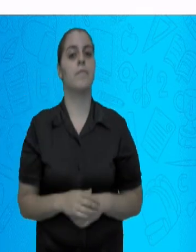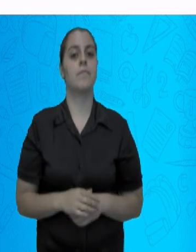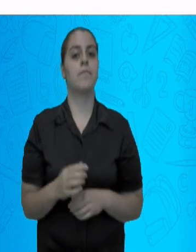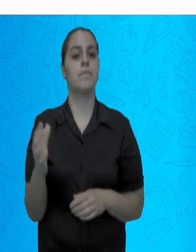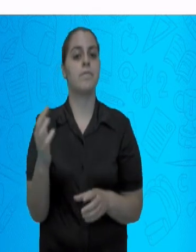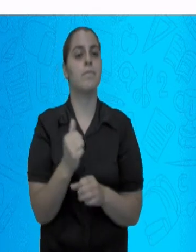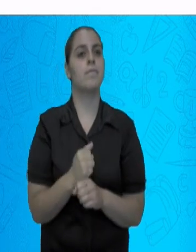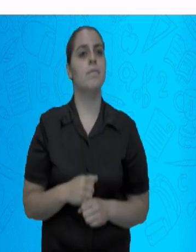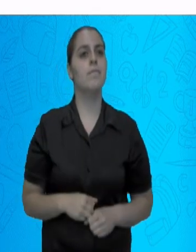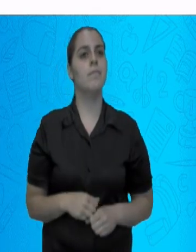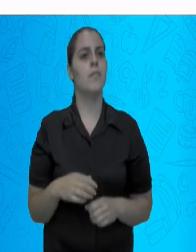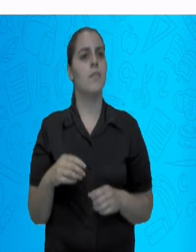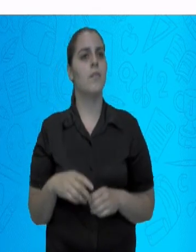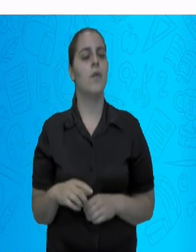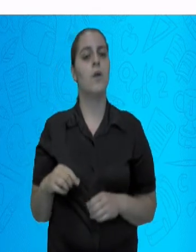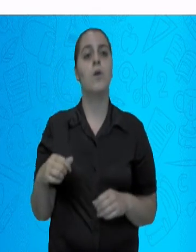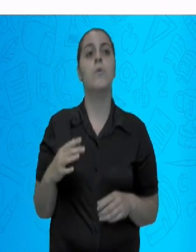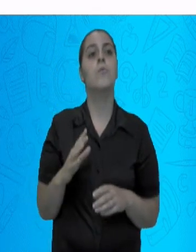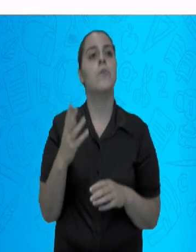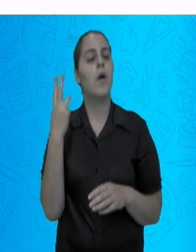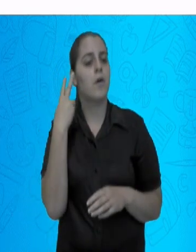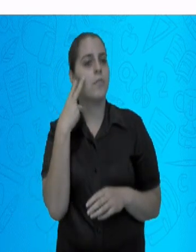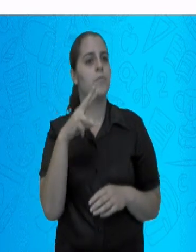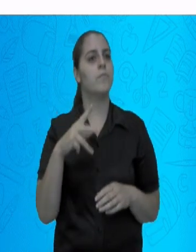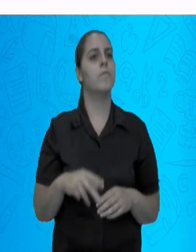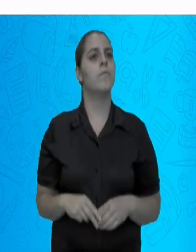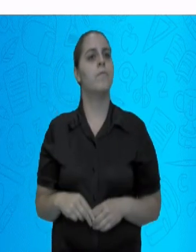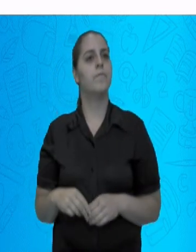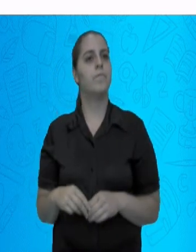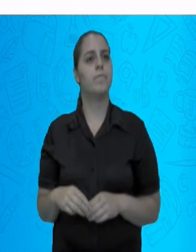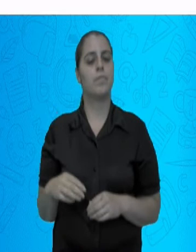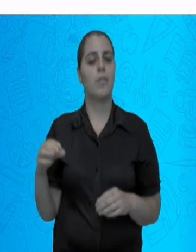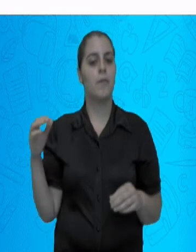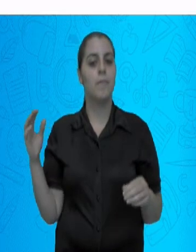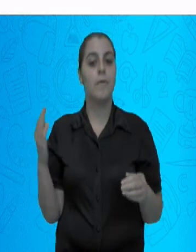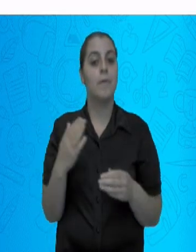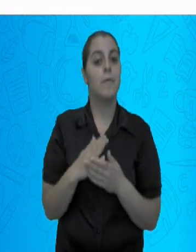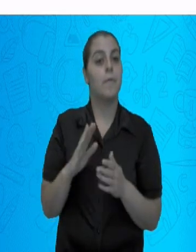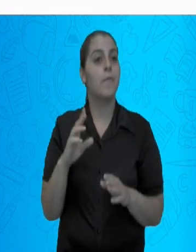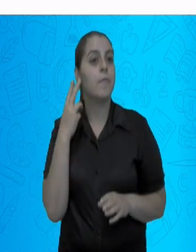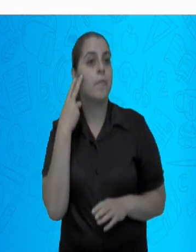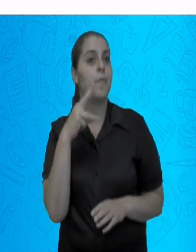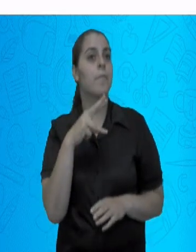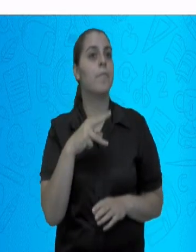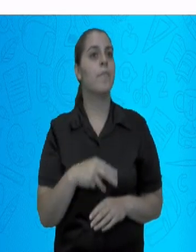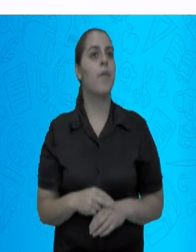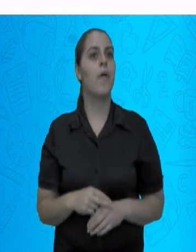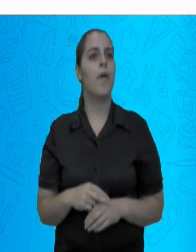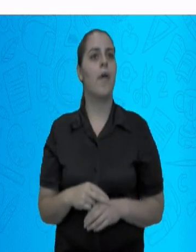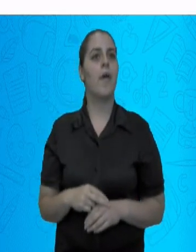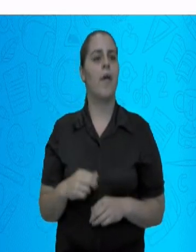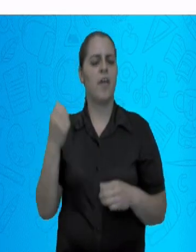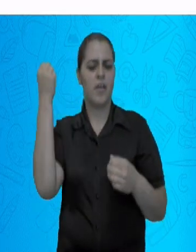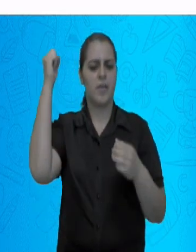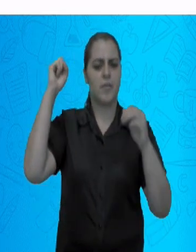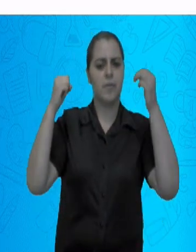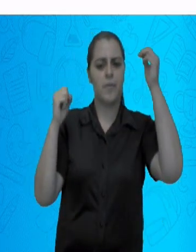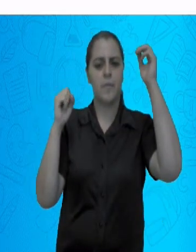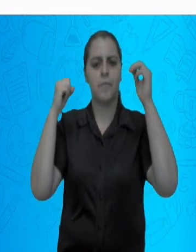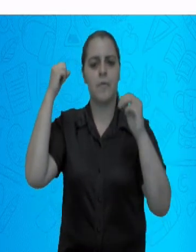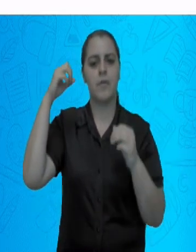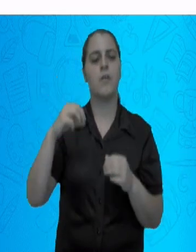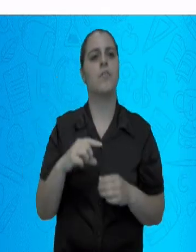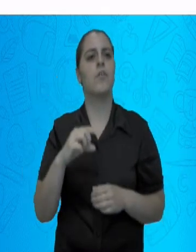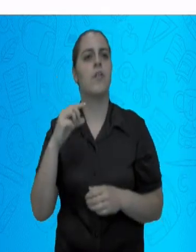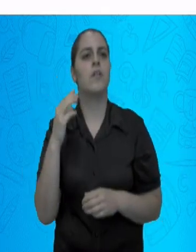pontuação. A última, para a gente fechar com chave de ouro. A empresa de gelatina Mais Sabor